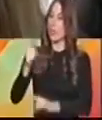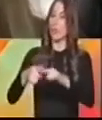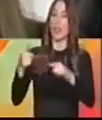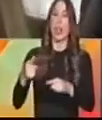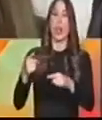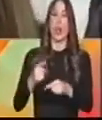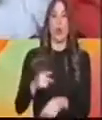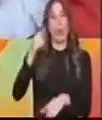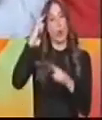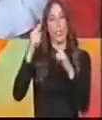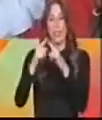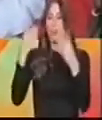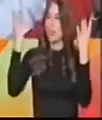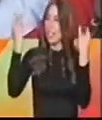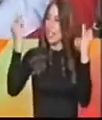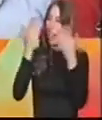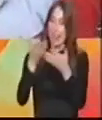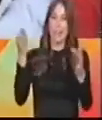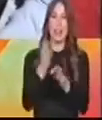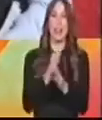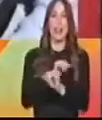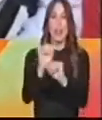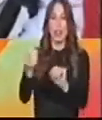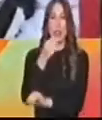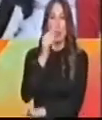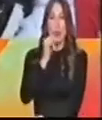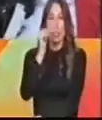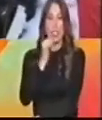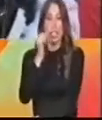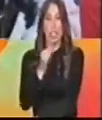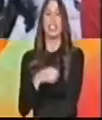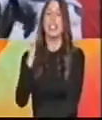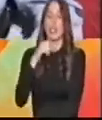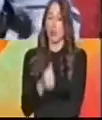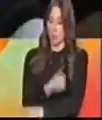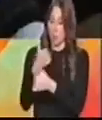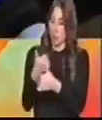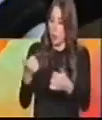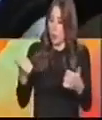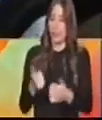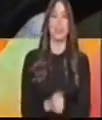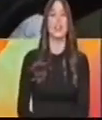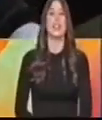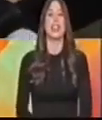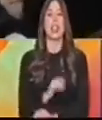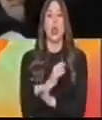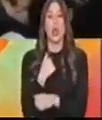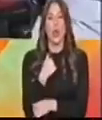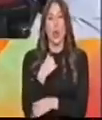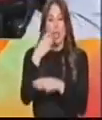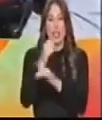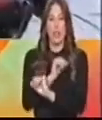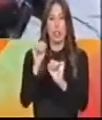a gente. Ó Samuel, já provaste as castanhas? Já provei as castanhas e sim, senhora, estão muito boas como são. Então aposto que vocês já estão